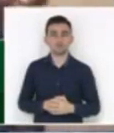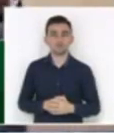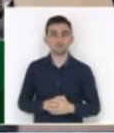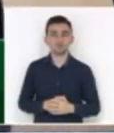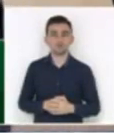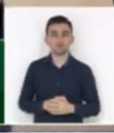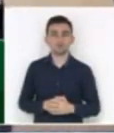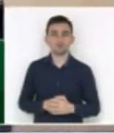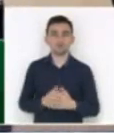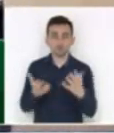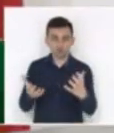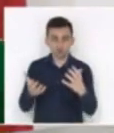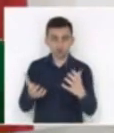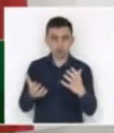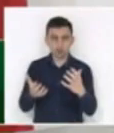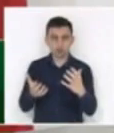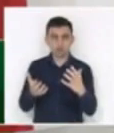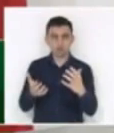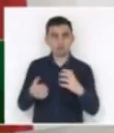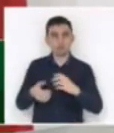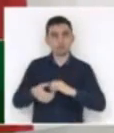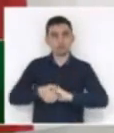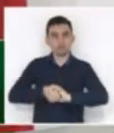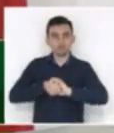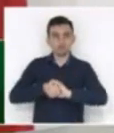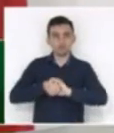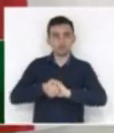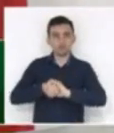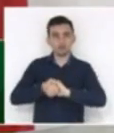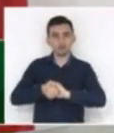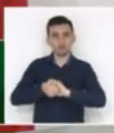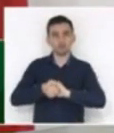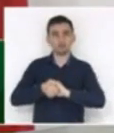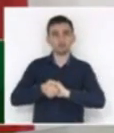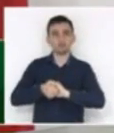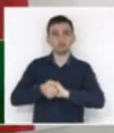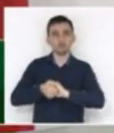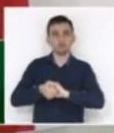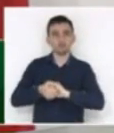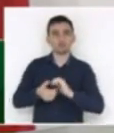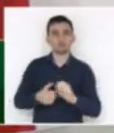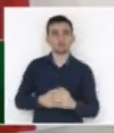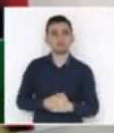Quero cumprimentá-lo, presidente, deputada Ana, todos que acompanham esta sessão.